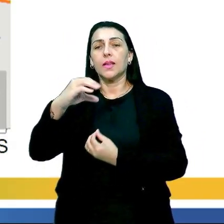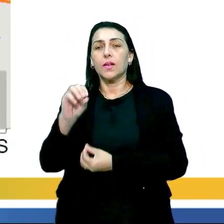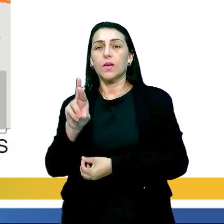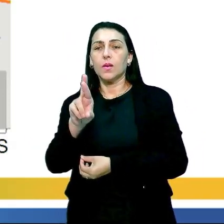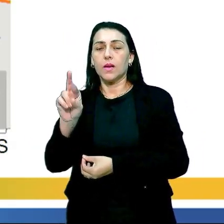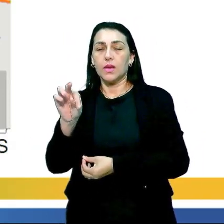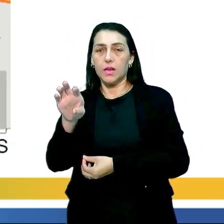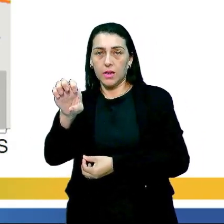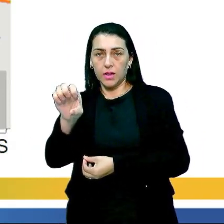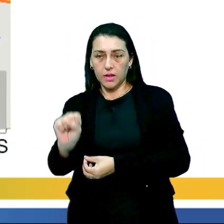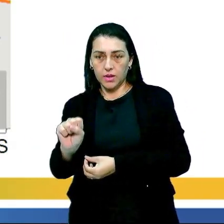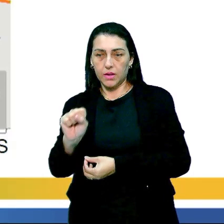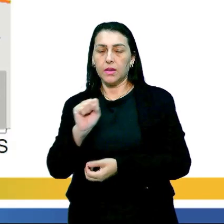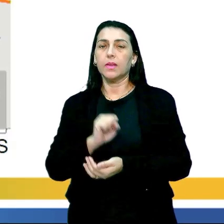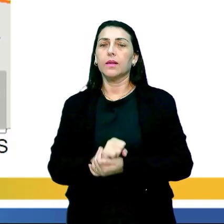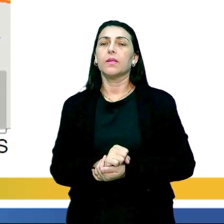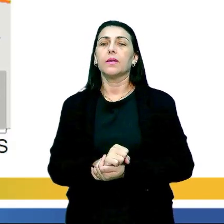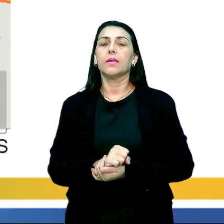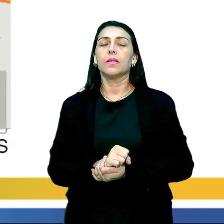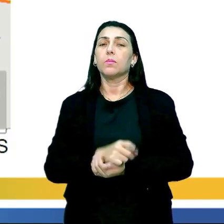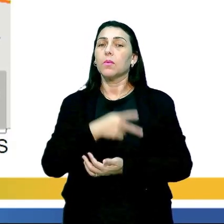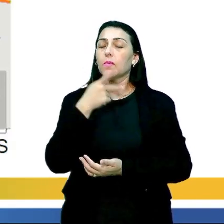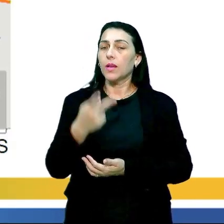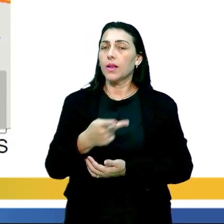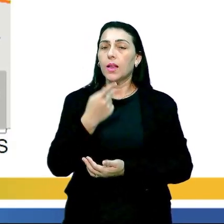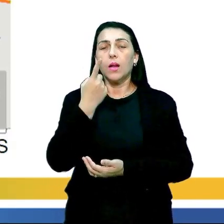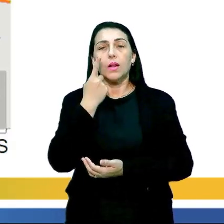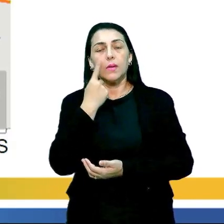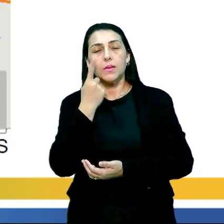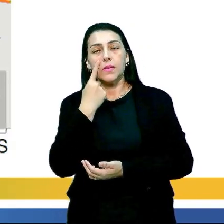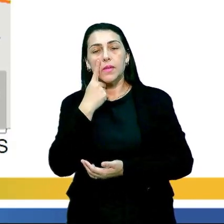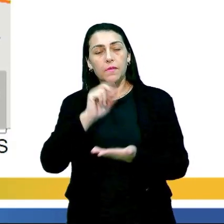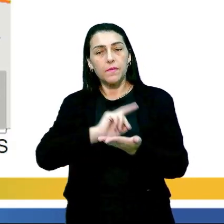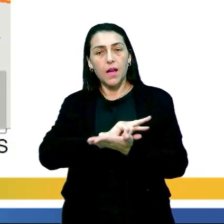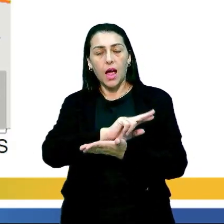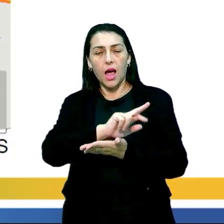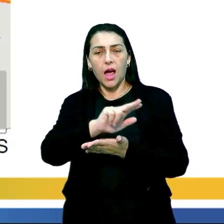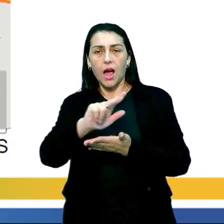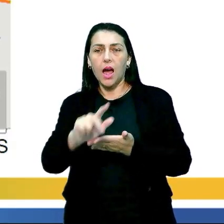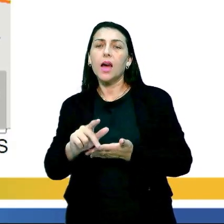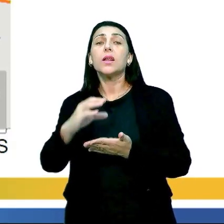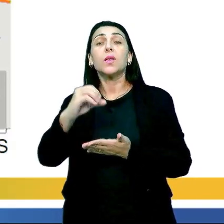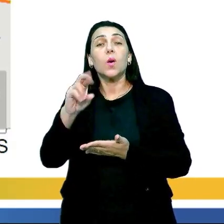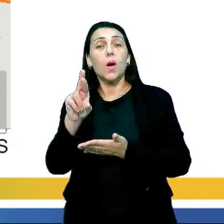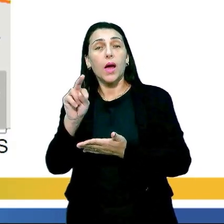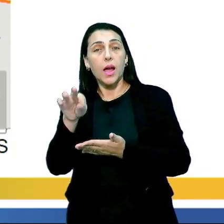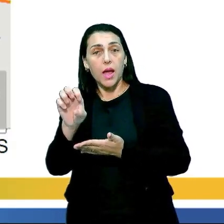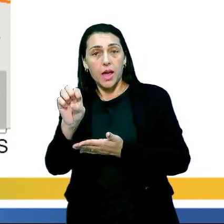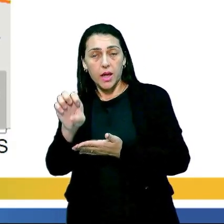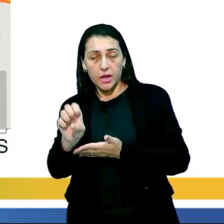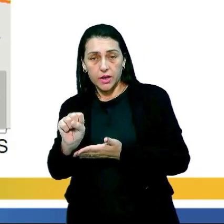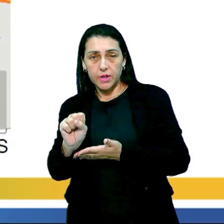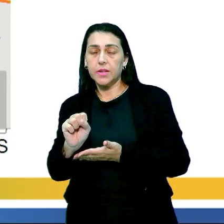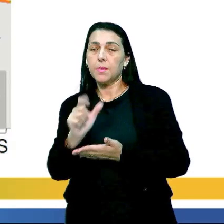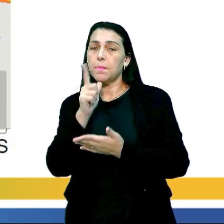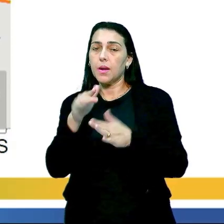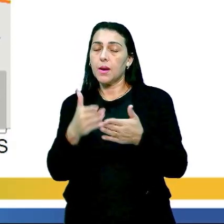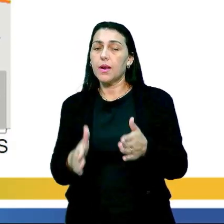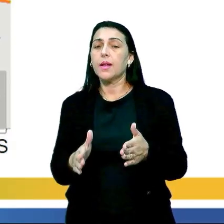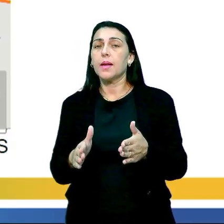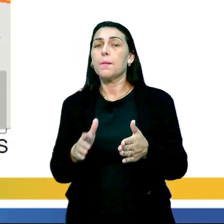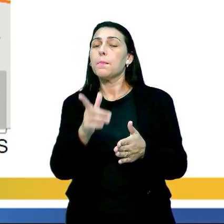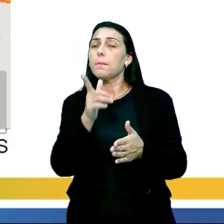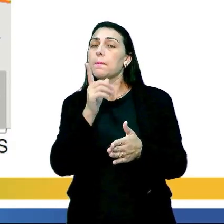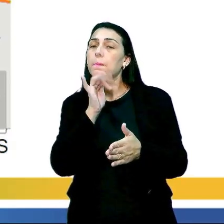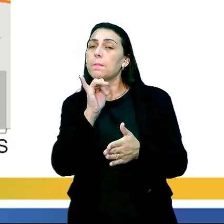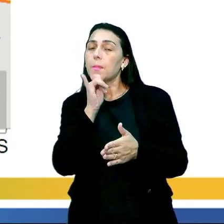correntes marítimas. Então, como eu disse, olha só, a gente tem vários tipos de correntes marítimas. A gente tem, por exemplo,